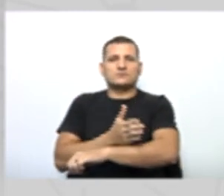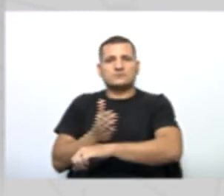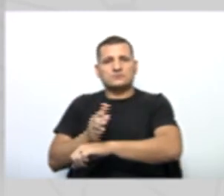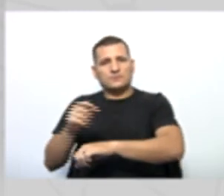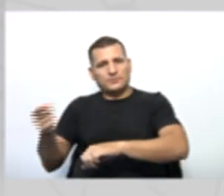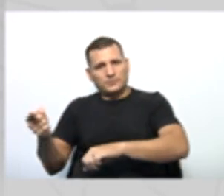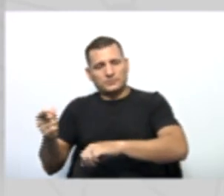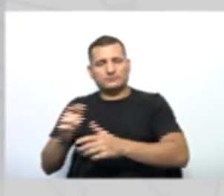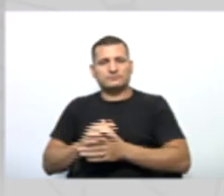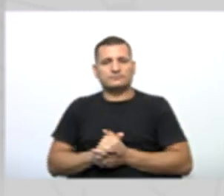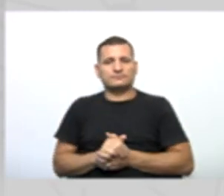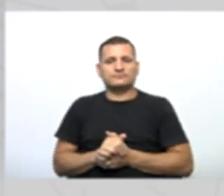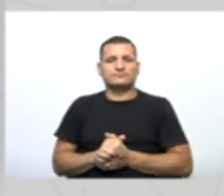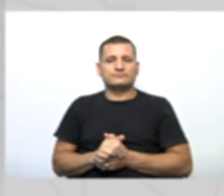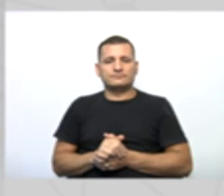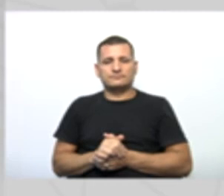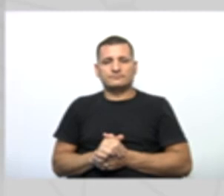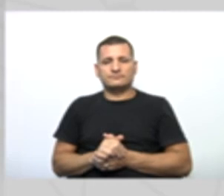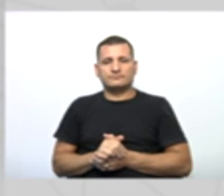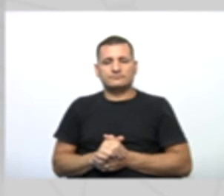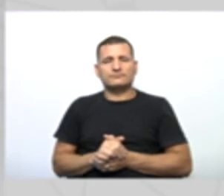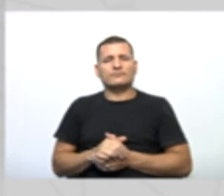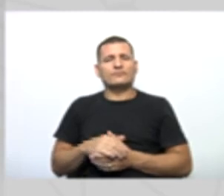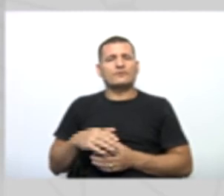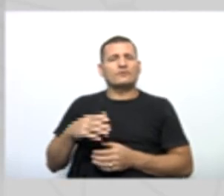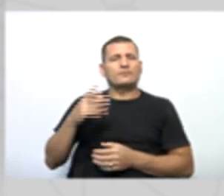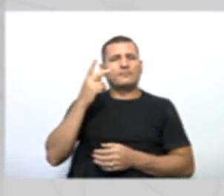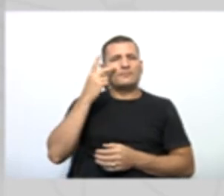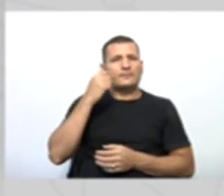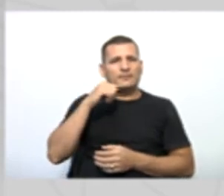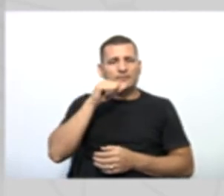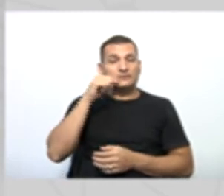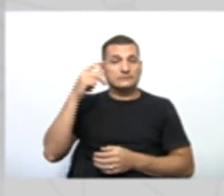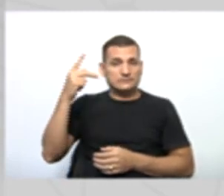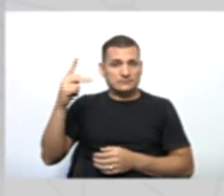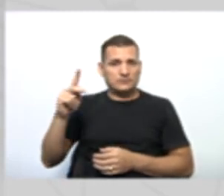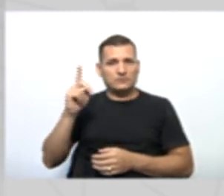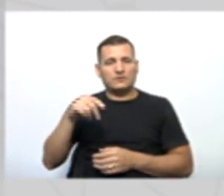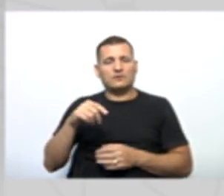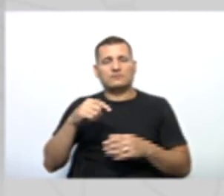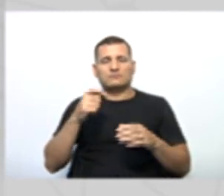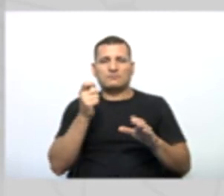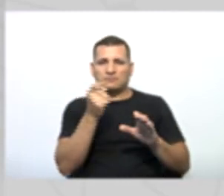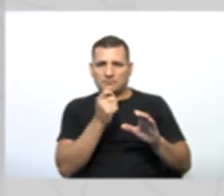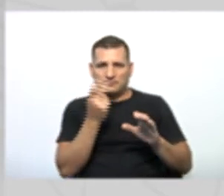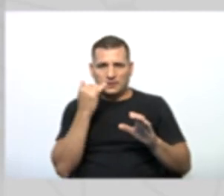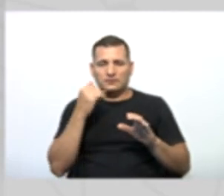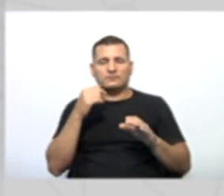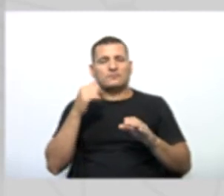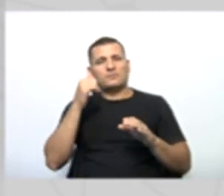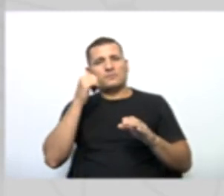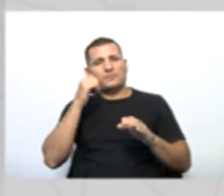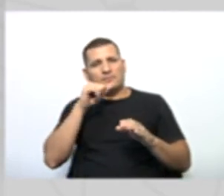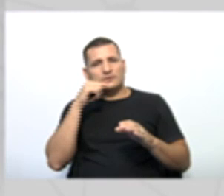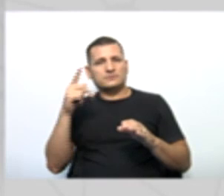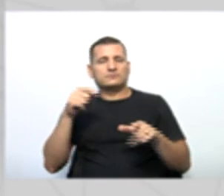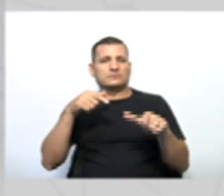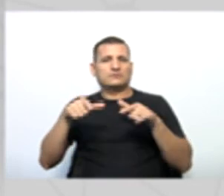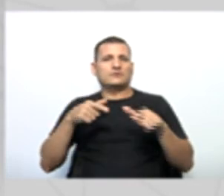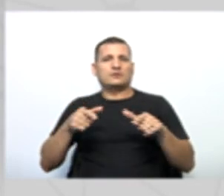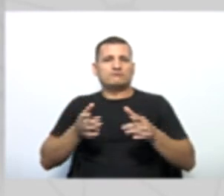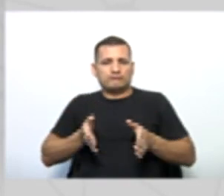os que vêm após Sócrates. Ele é filho de escultores de uma parteira e desenvolveu o saber filosófico em praças